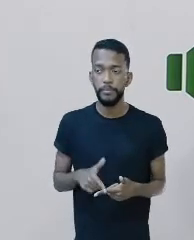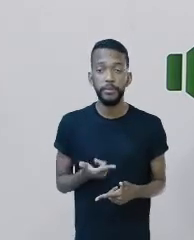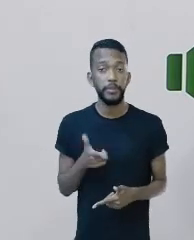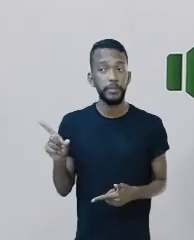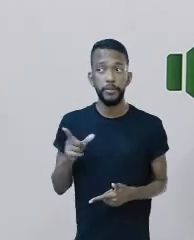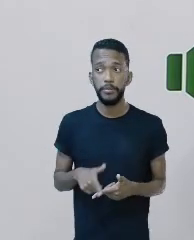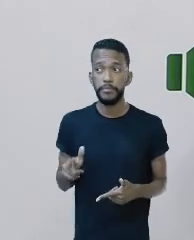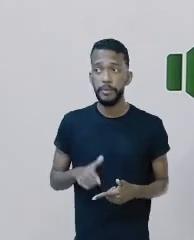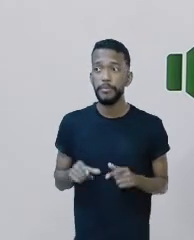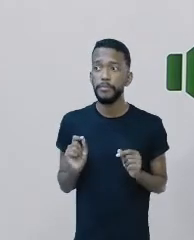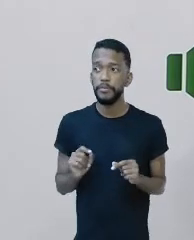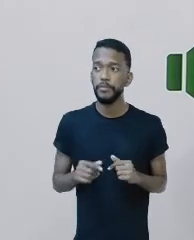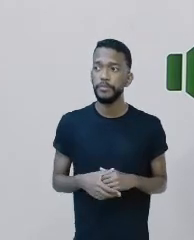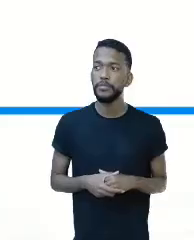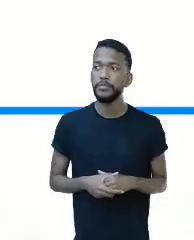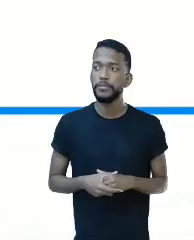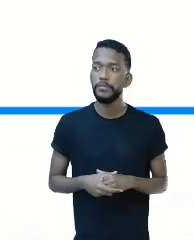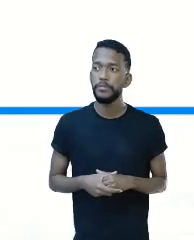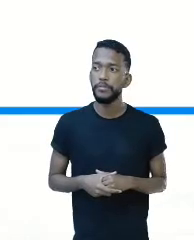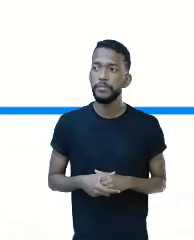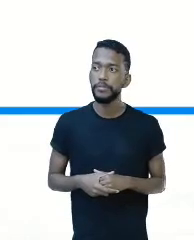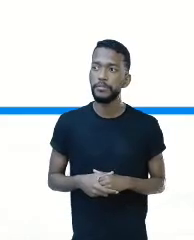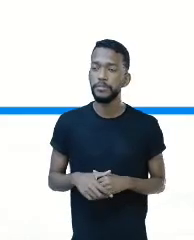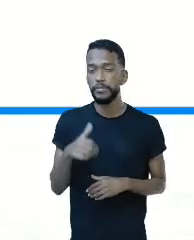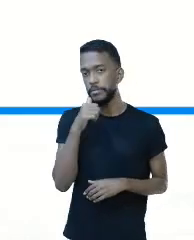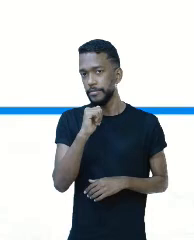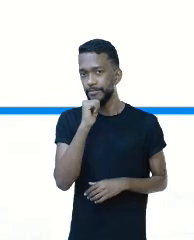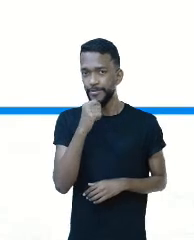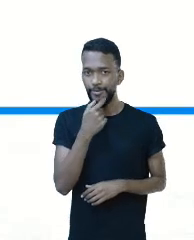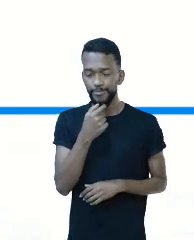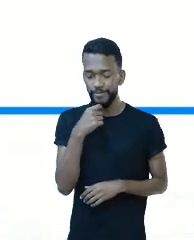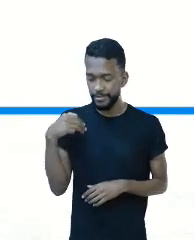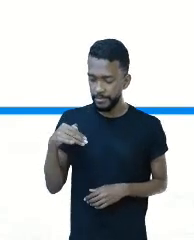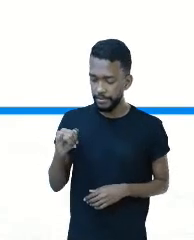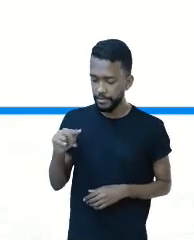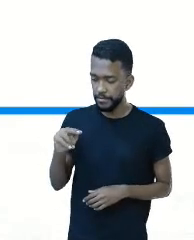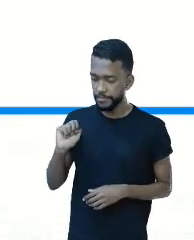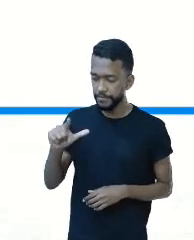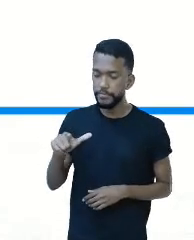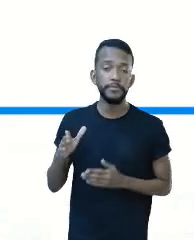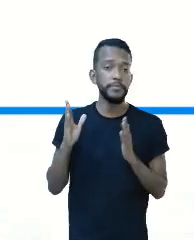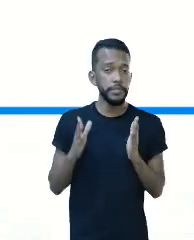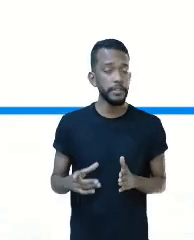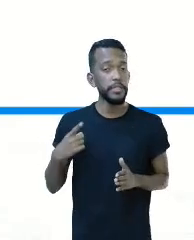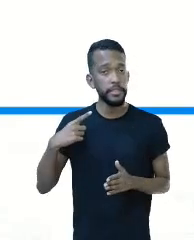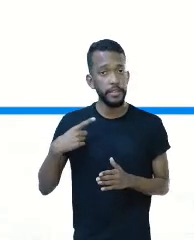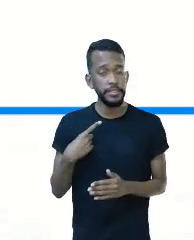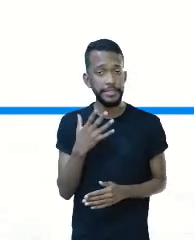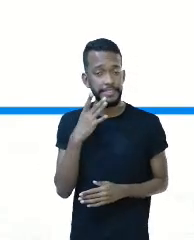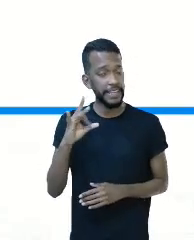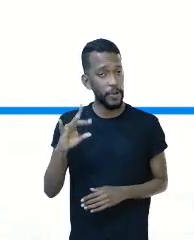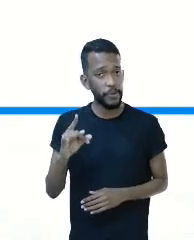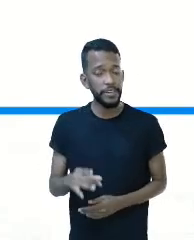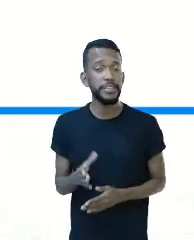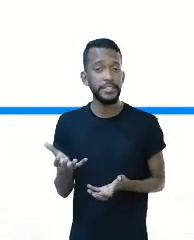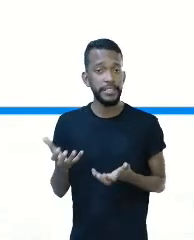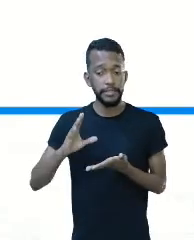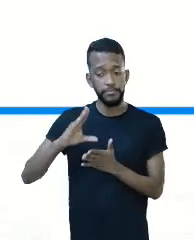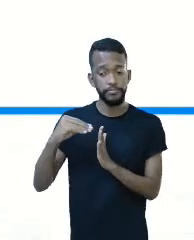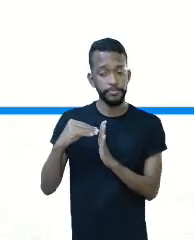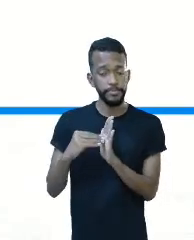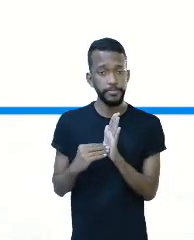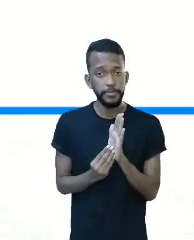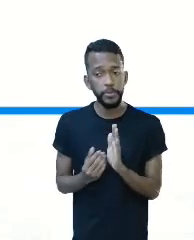outra situação problema diz aí, ó. A mãe de Miguel faz salgados e quer anotar